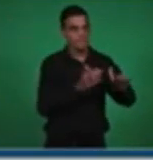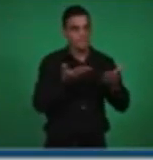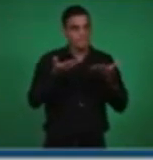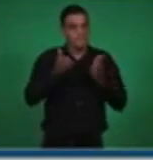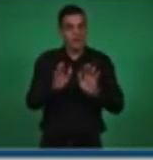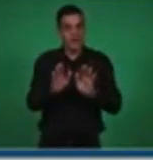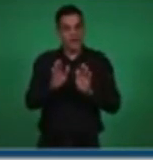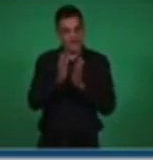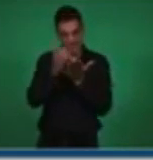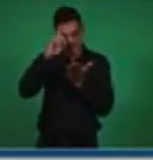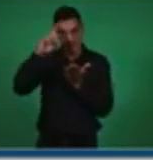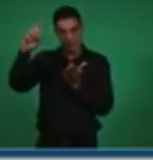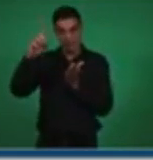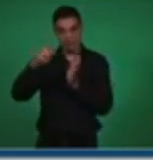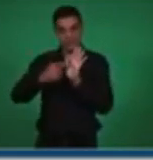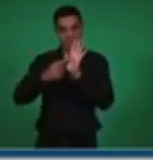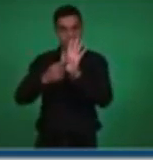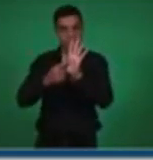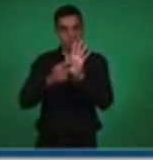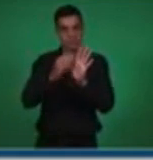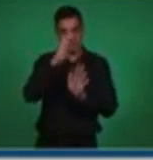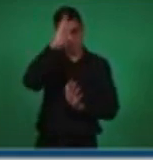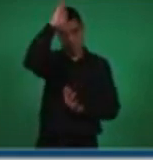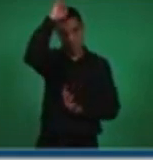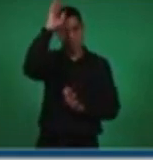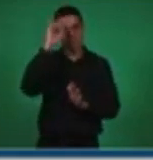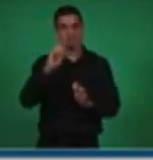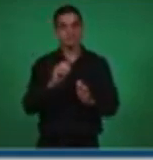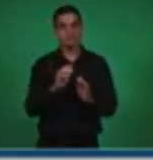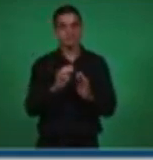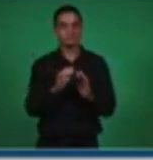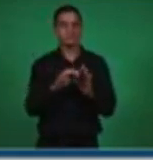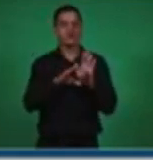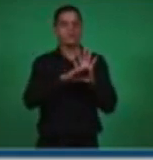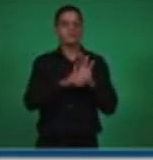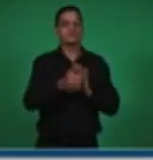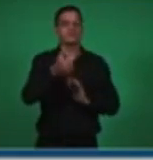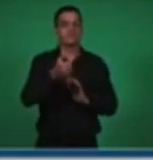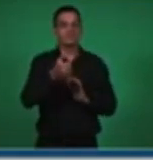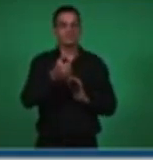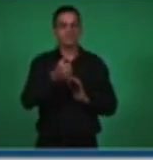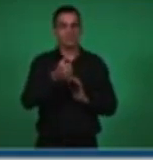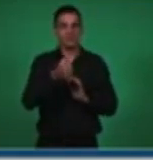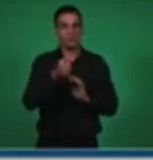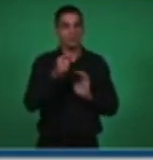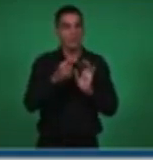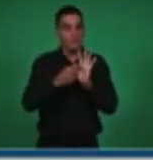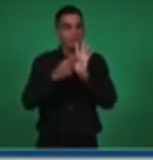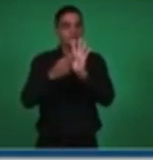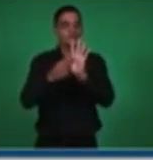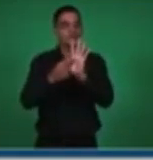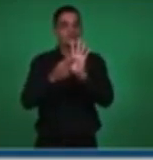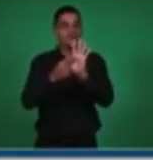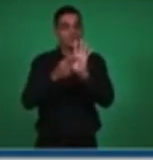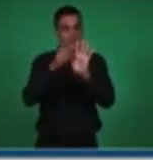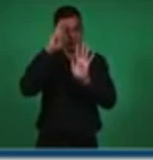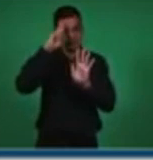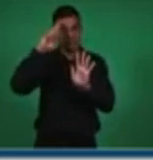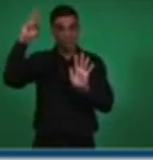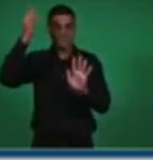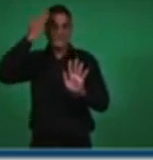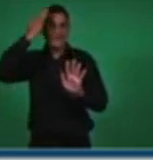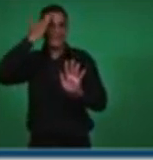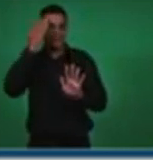desses nossos últimos dias, em que teríamos, muitas vezes, seríamos alvos de teorias